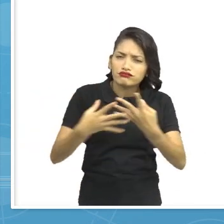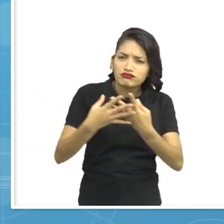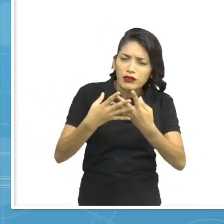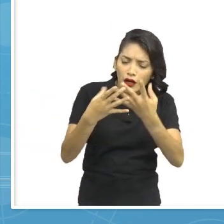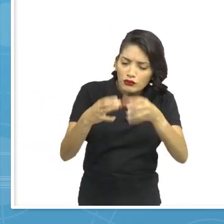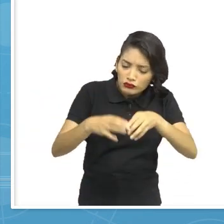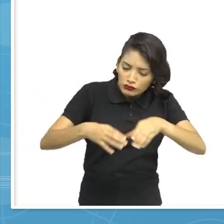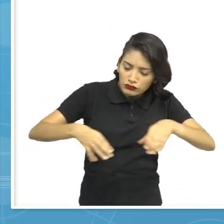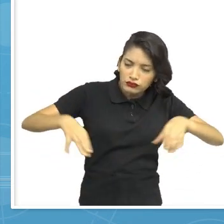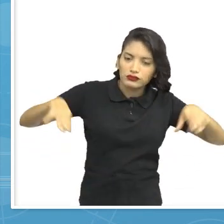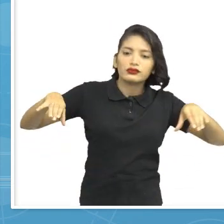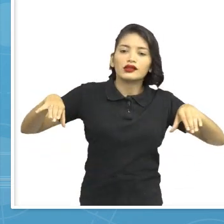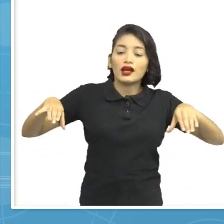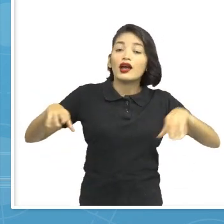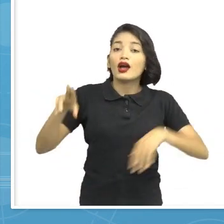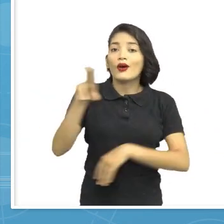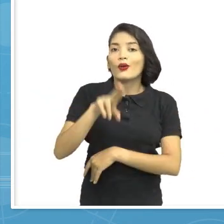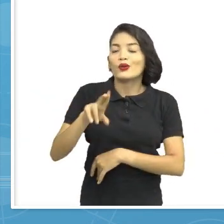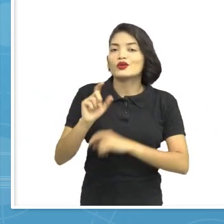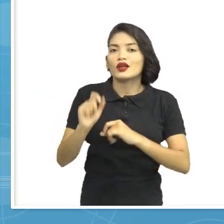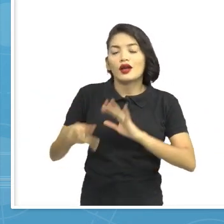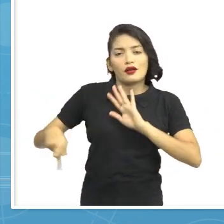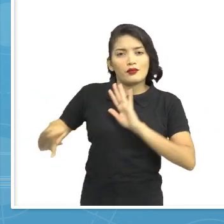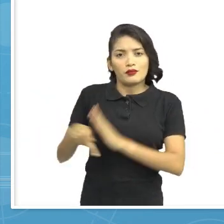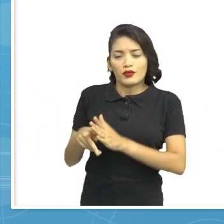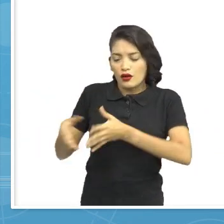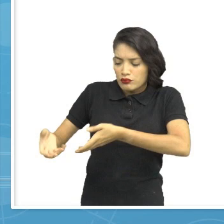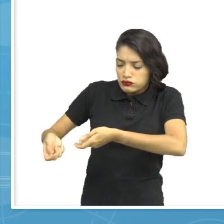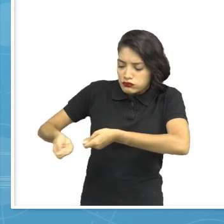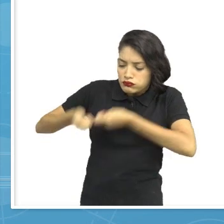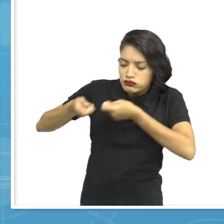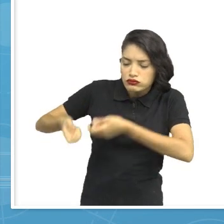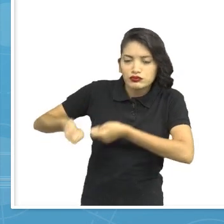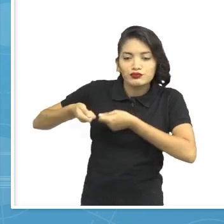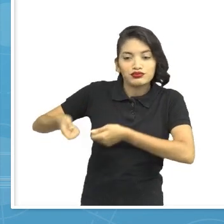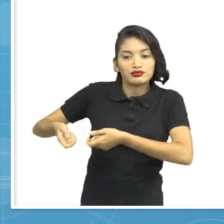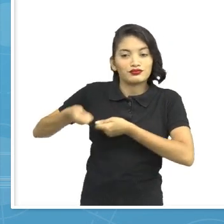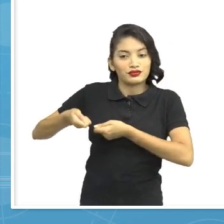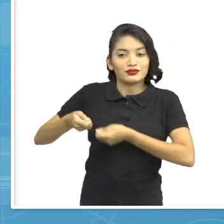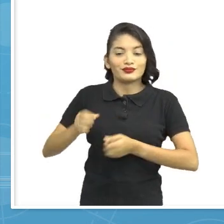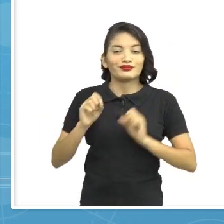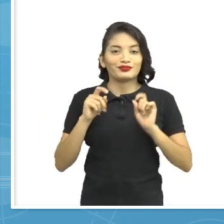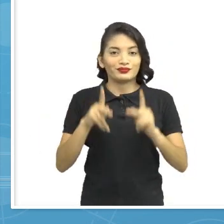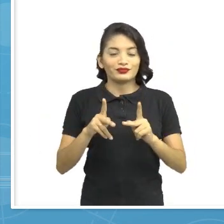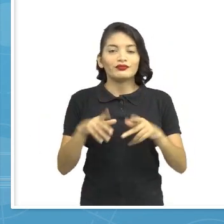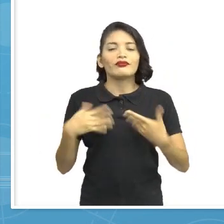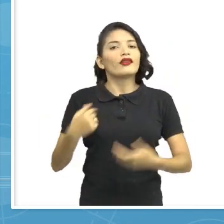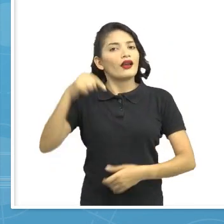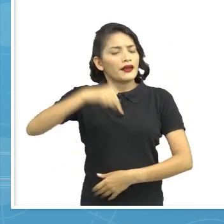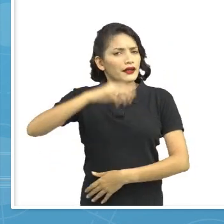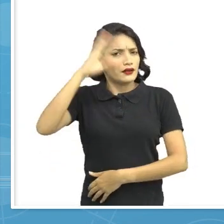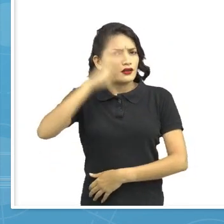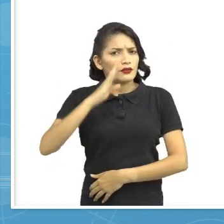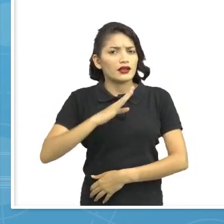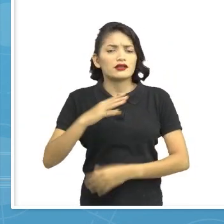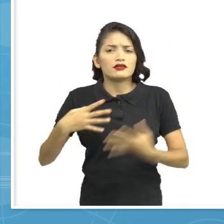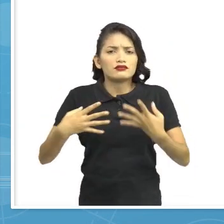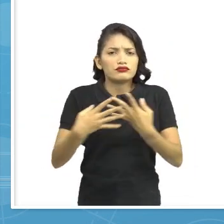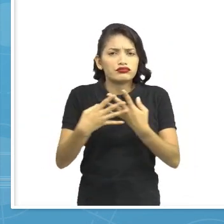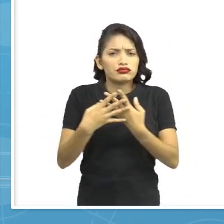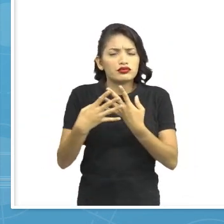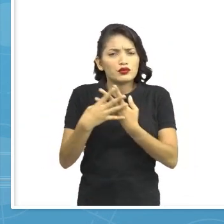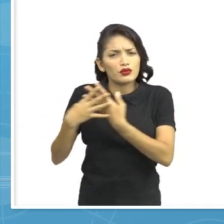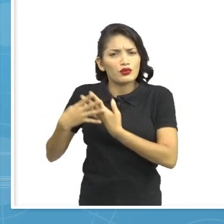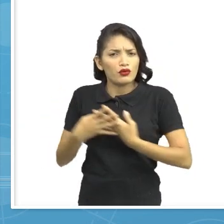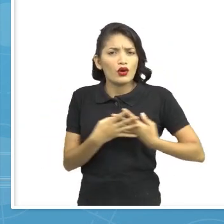de trançado, ele é feito para o processamento da mandioca, certo? No Brasil, o trançado surge em